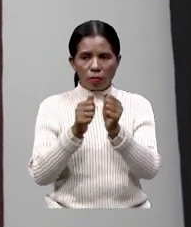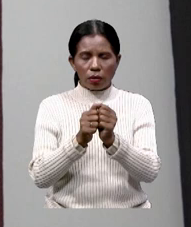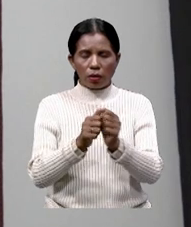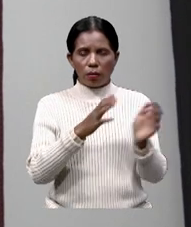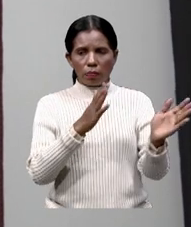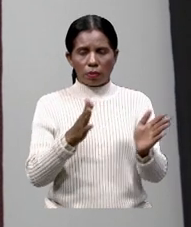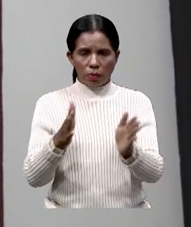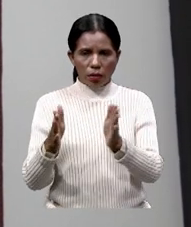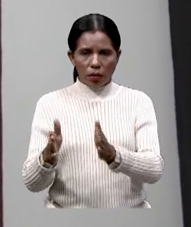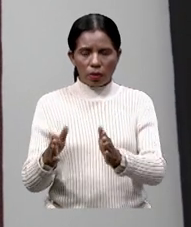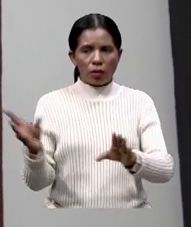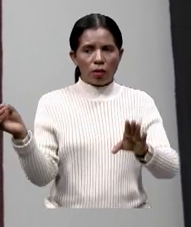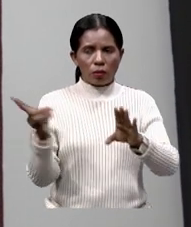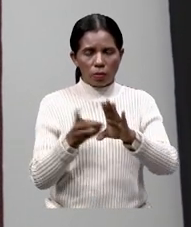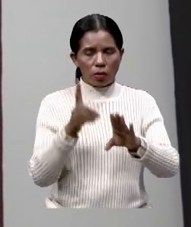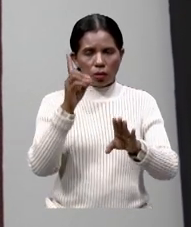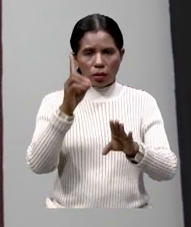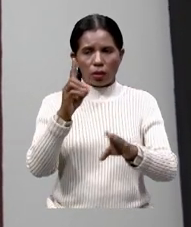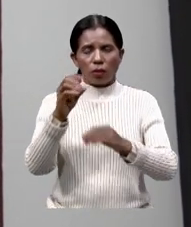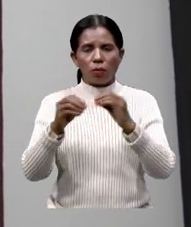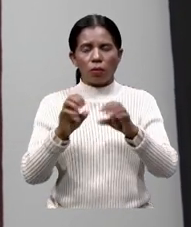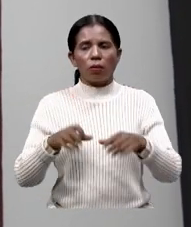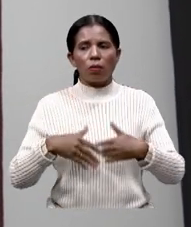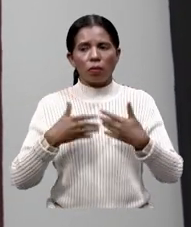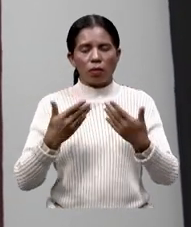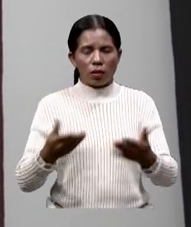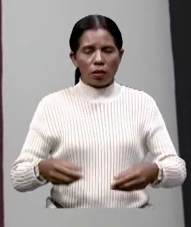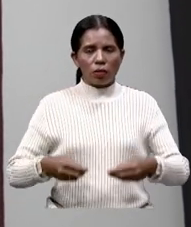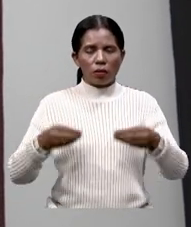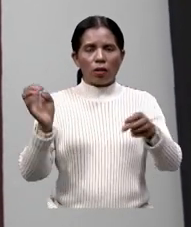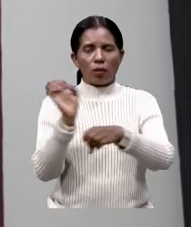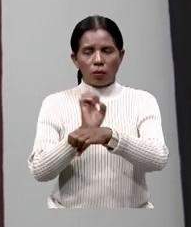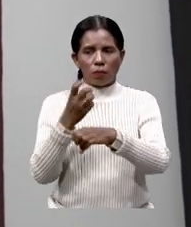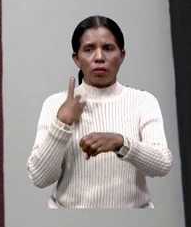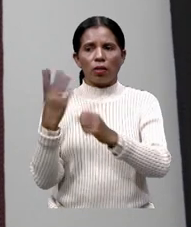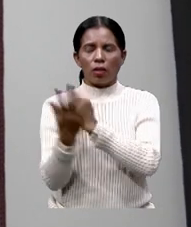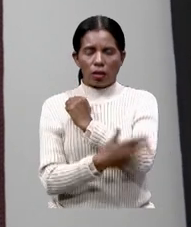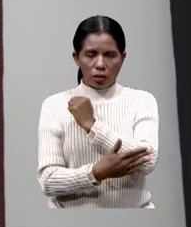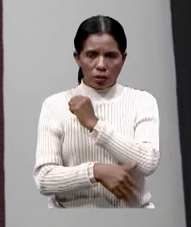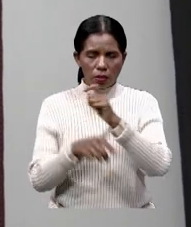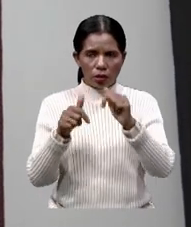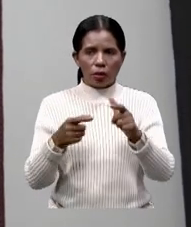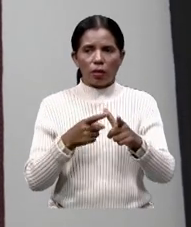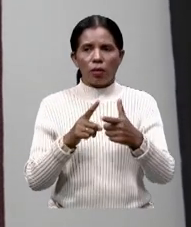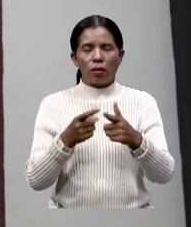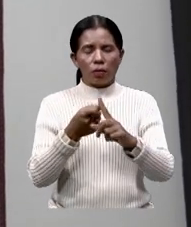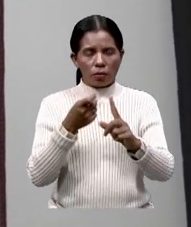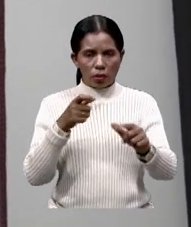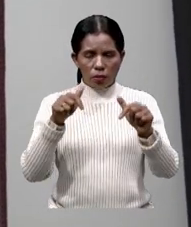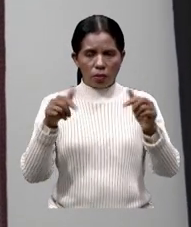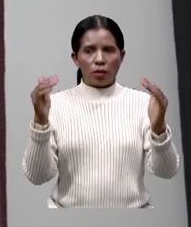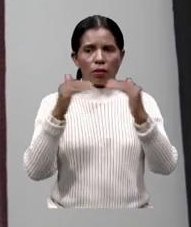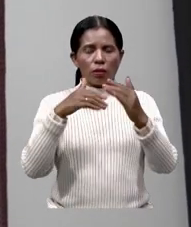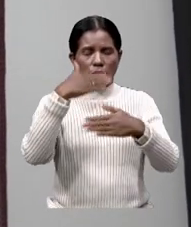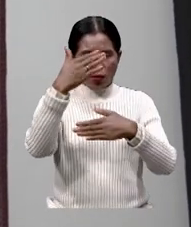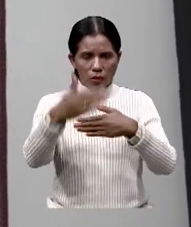prepara documento e da sobre o ensato a reforma econômica e da Nenia Railaran. E o cinema que encontro tu e falei,